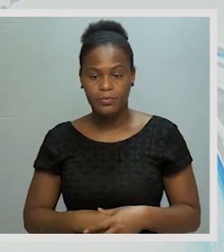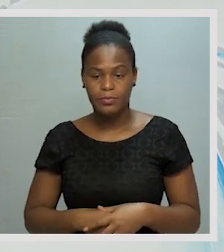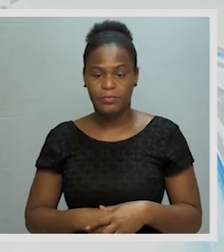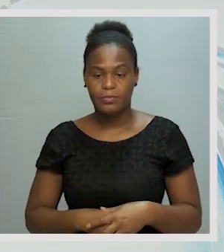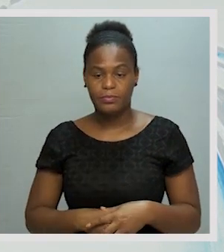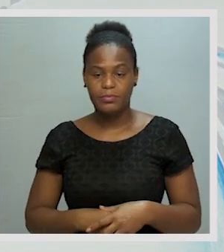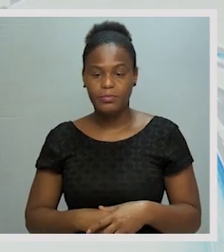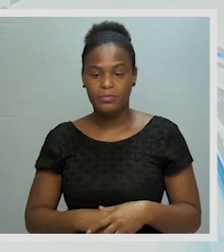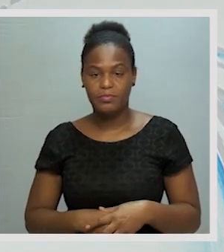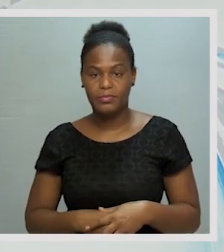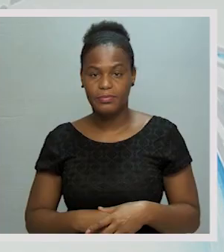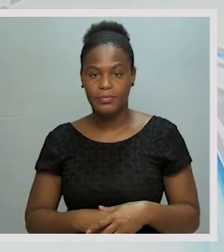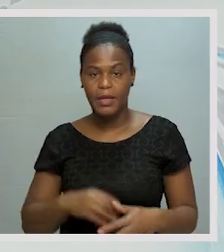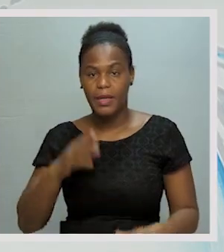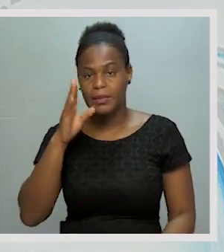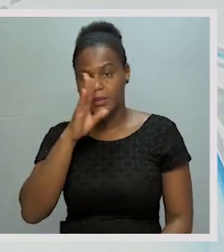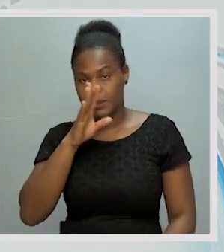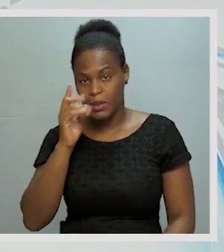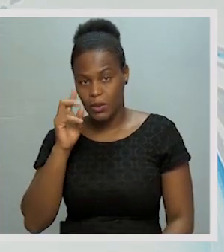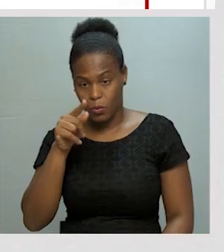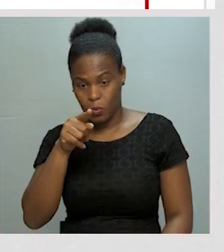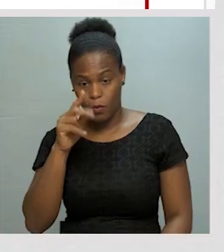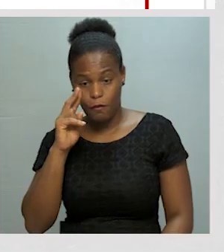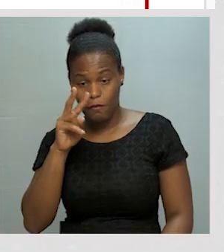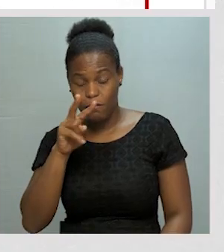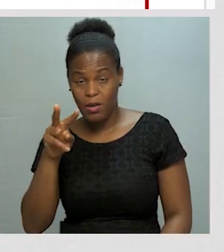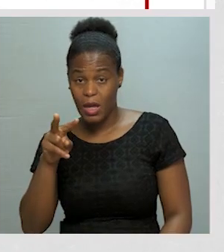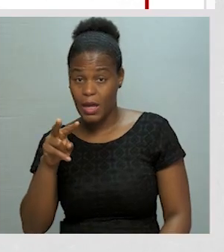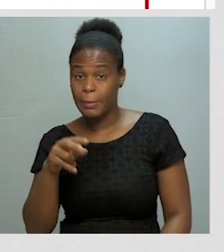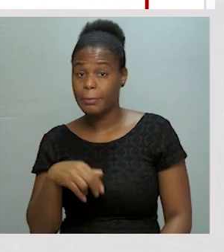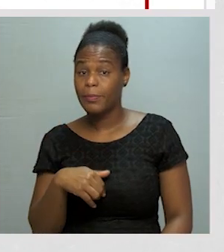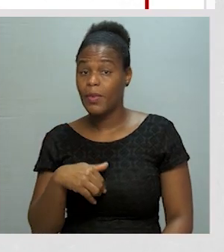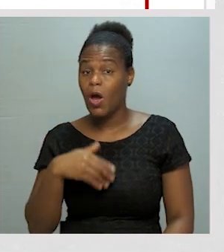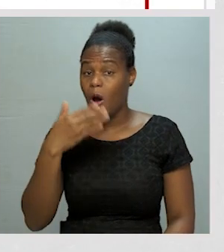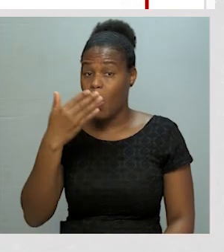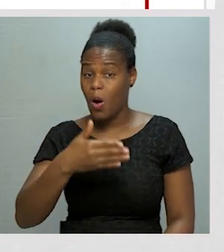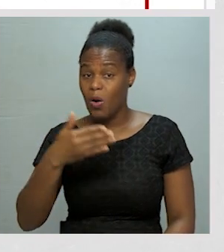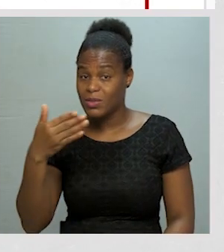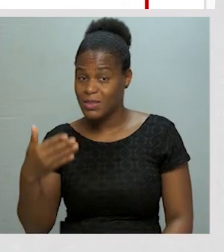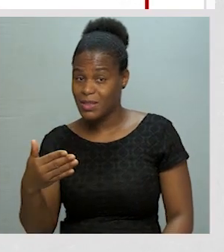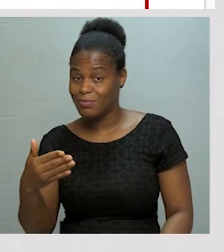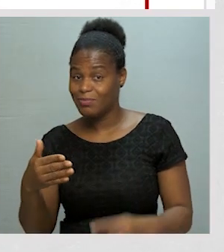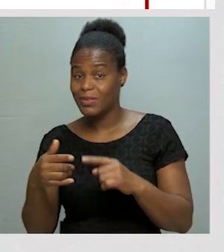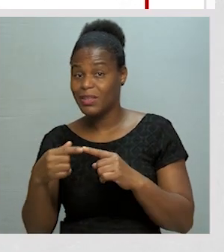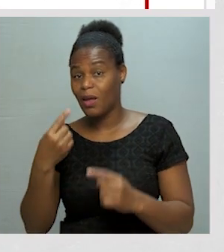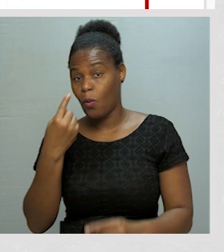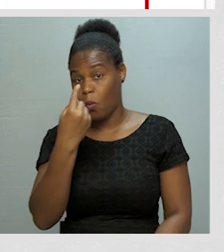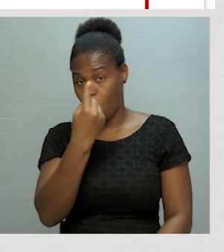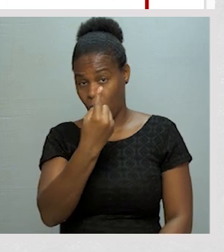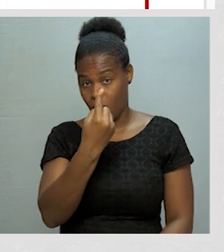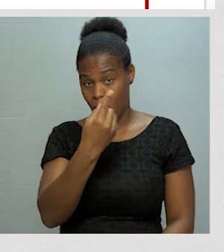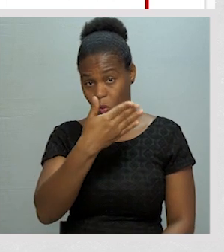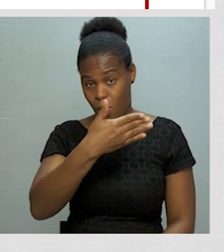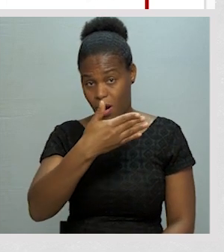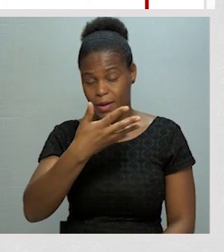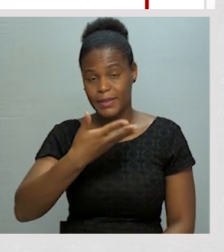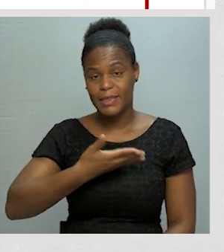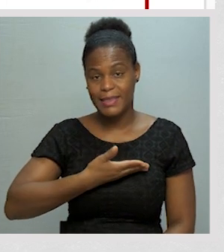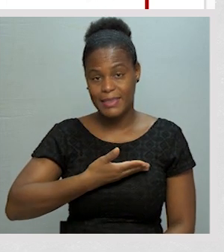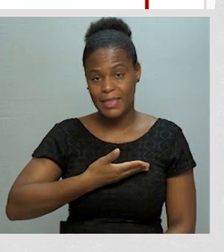então vamos ter que arranjar uma solução para esse 1 que está aqui a